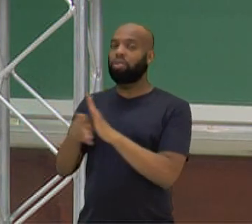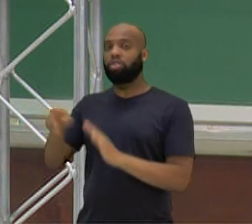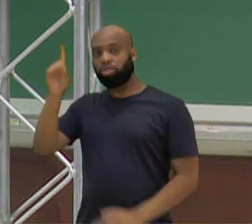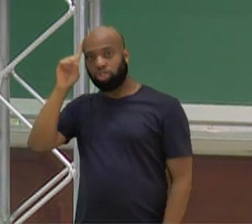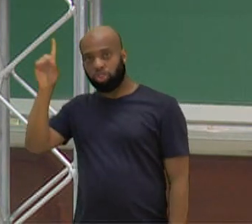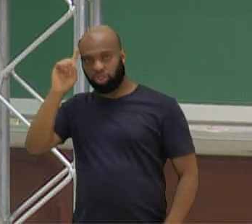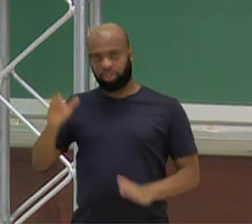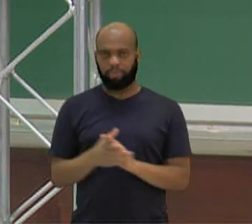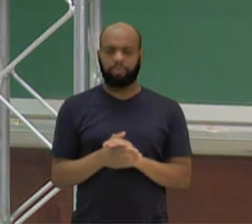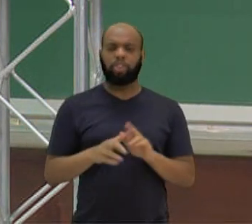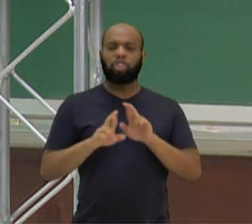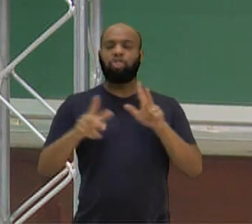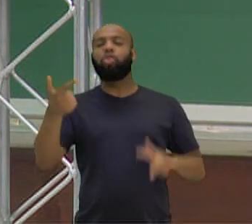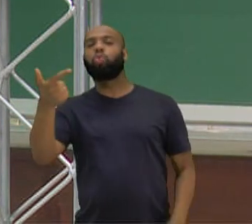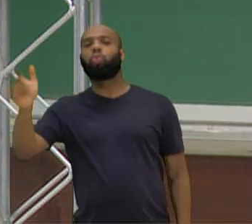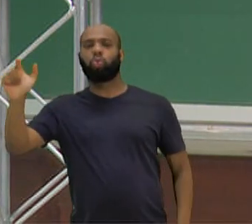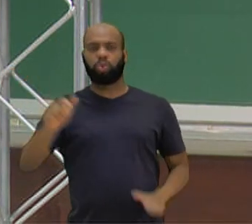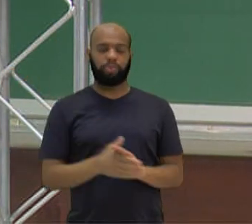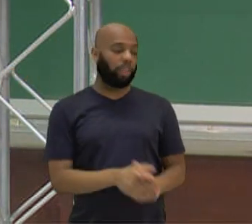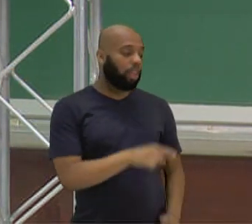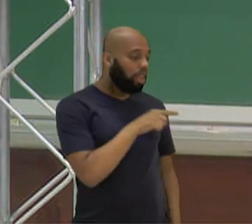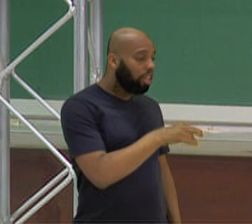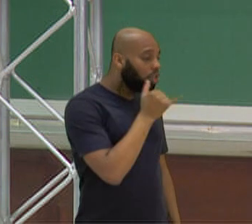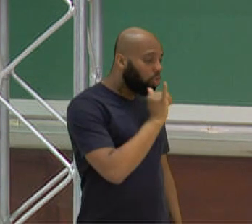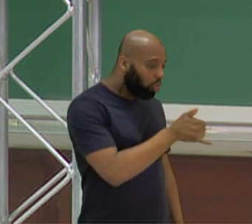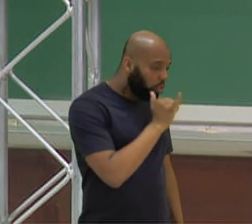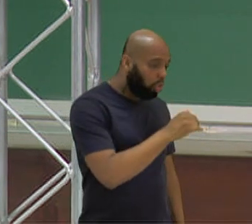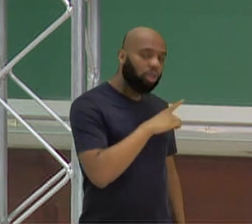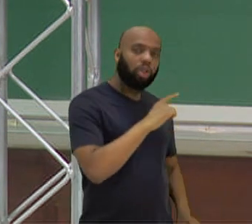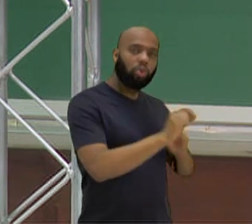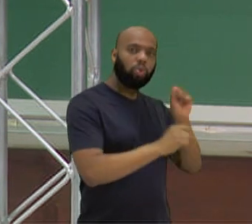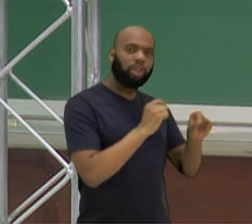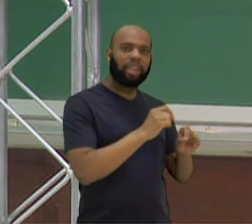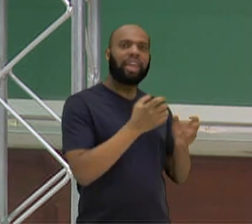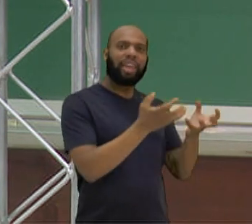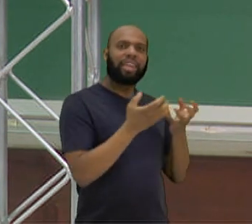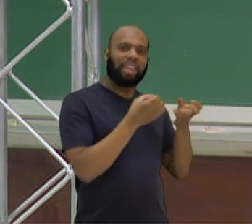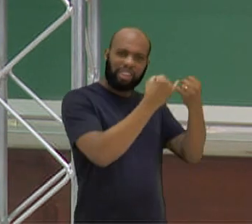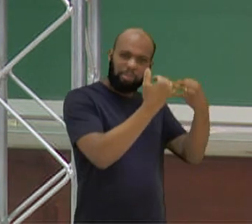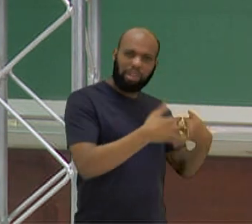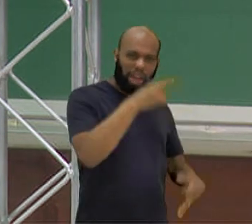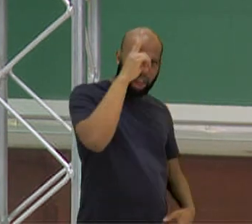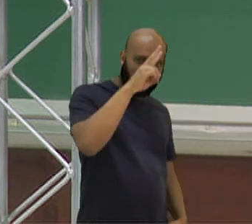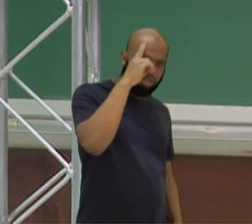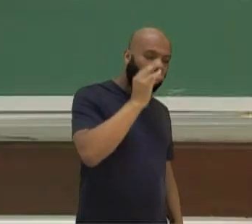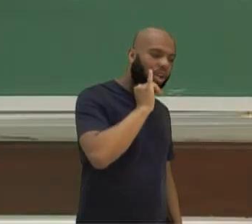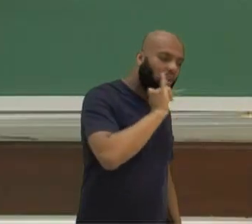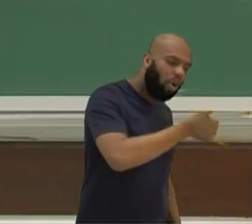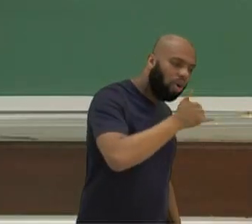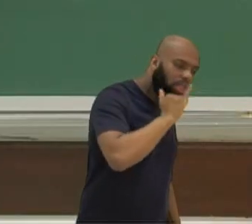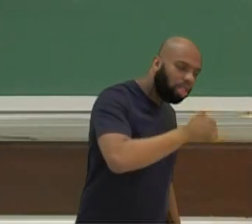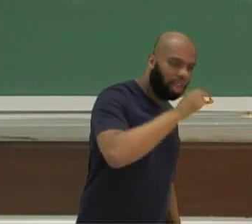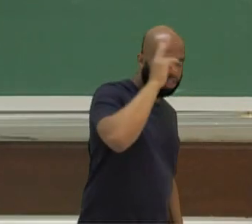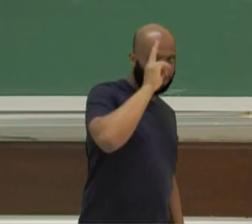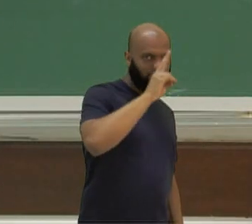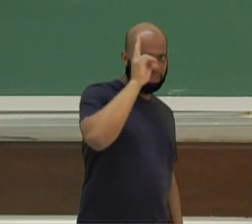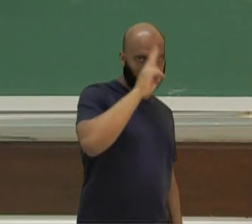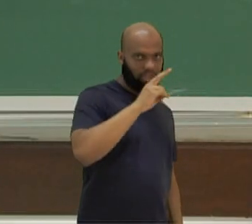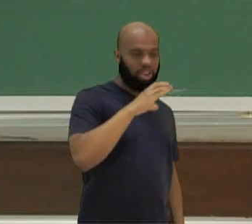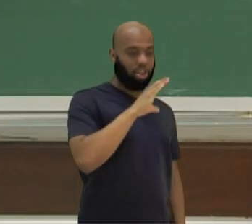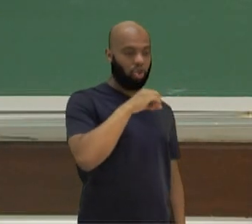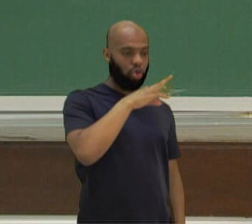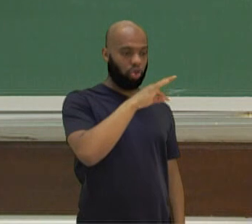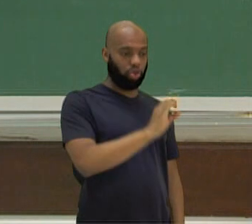Outra diferença, o conto ele tem uma questão mais narrativa mesmo, né? De contar uma história. E